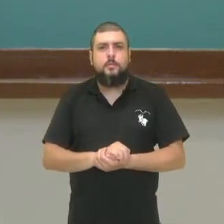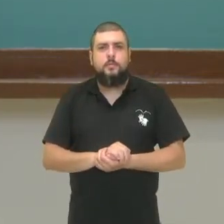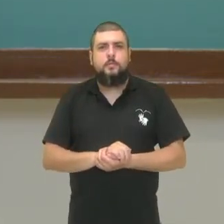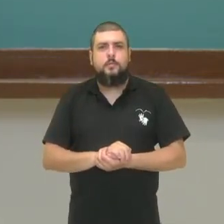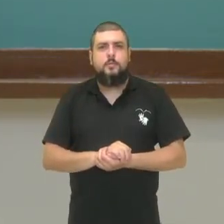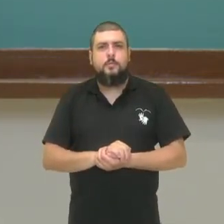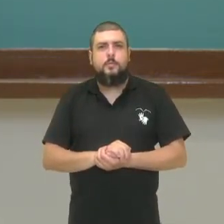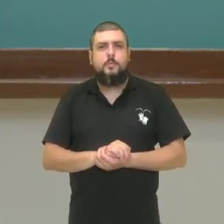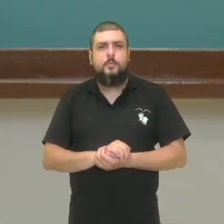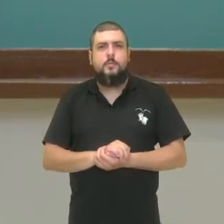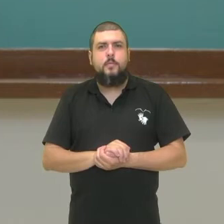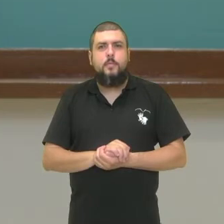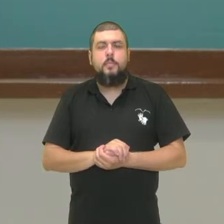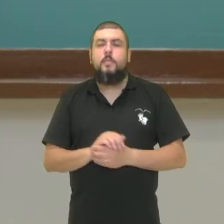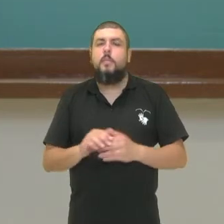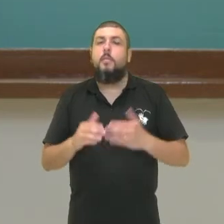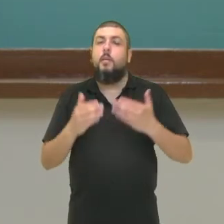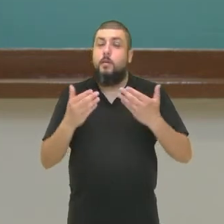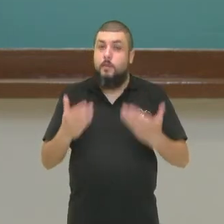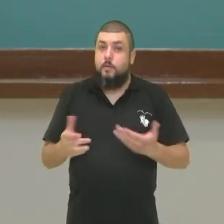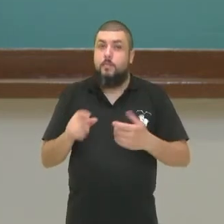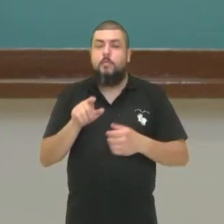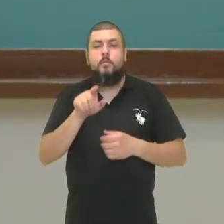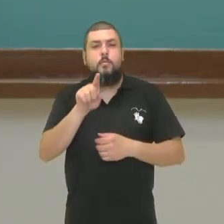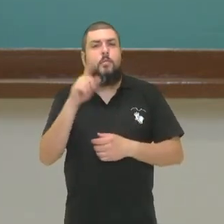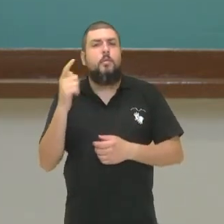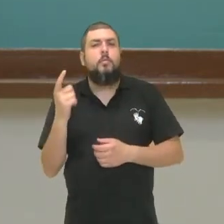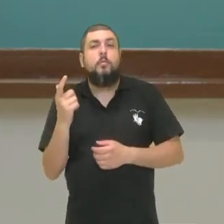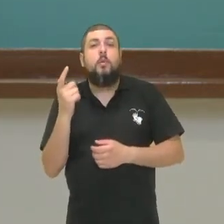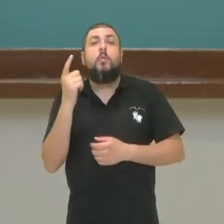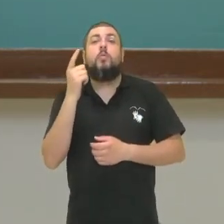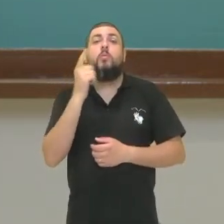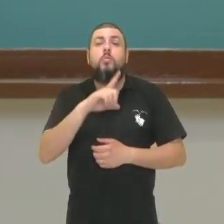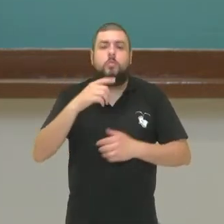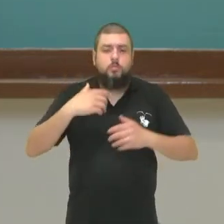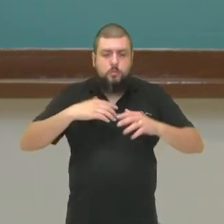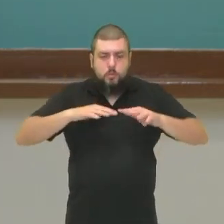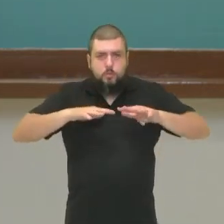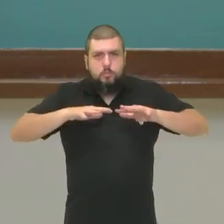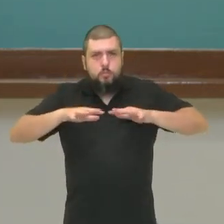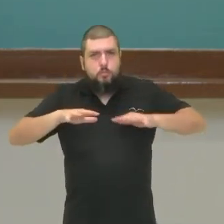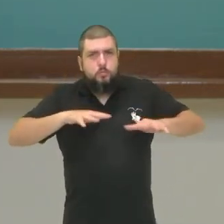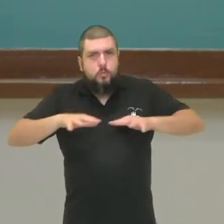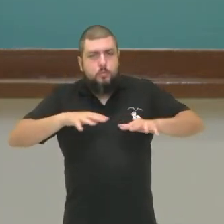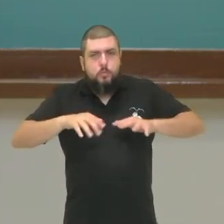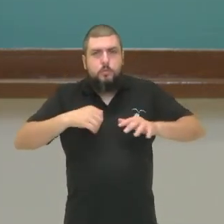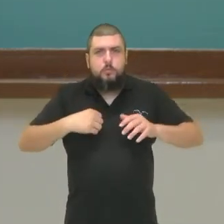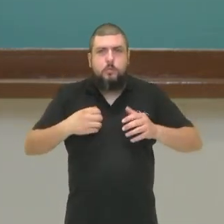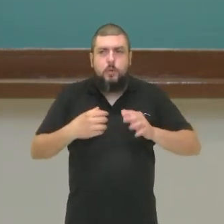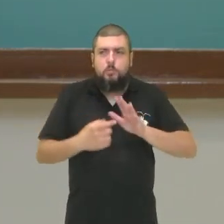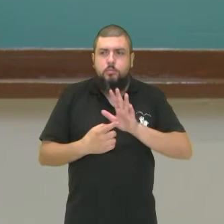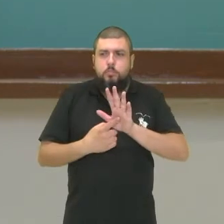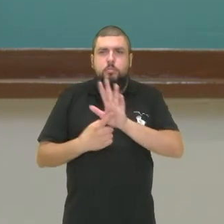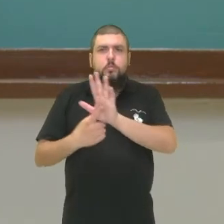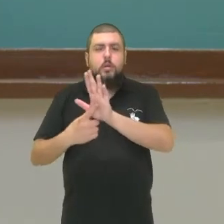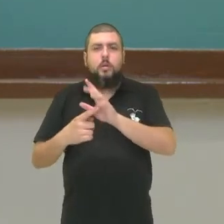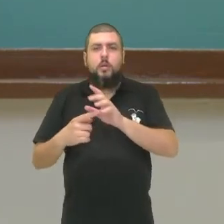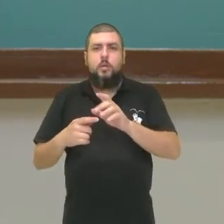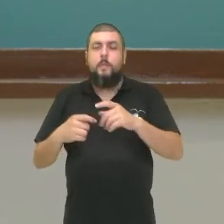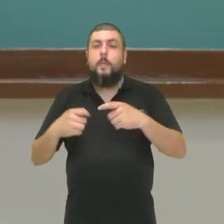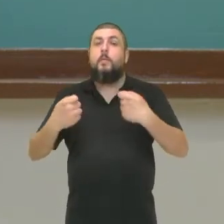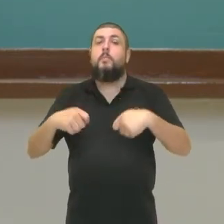né, para que você consiga expressar através dos seus movimentos, é preciso que tenha um bom